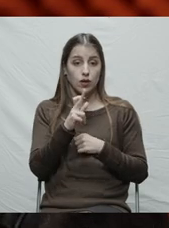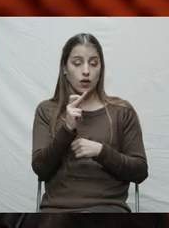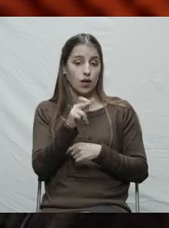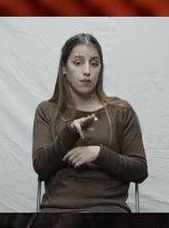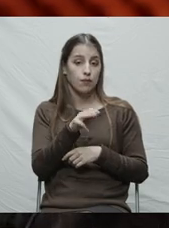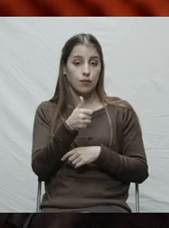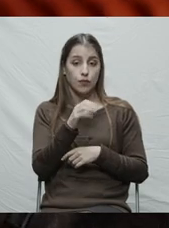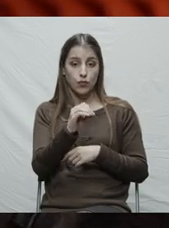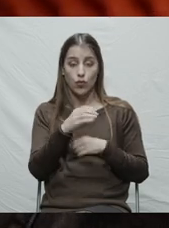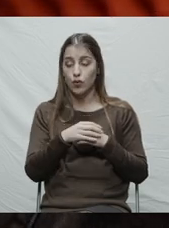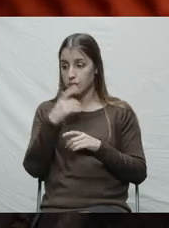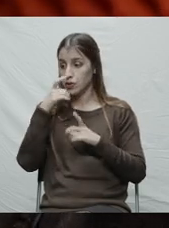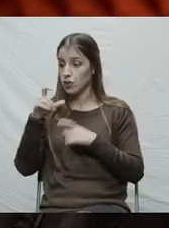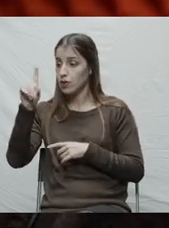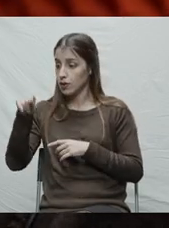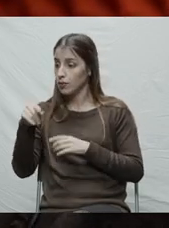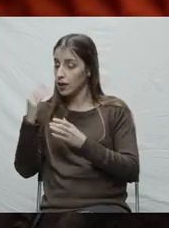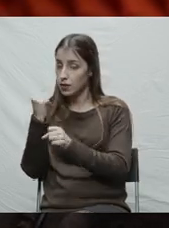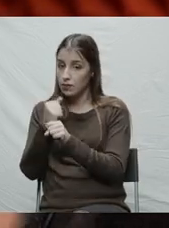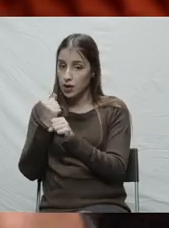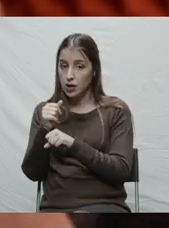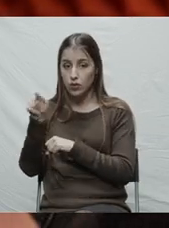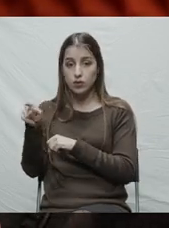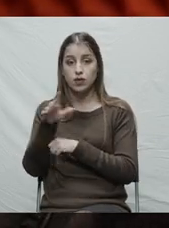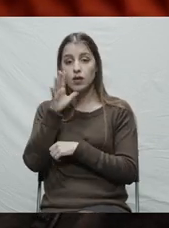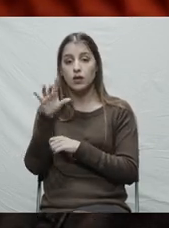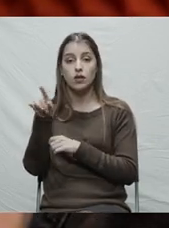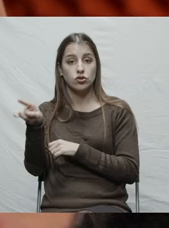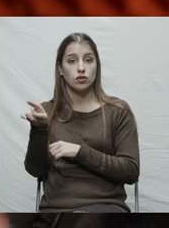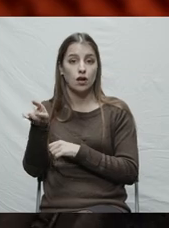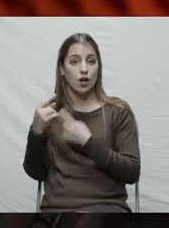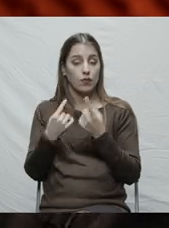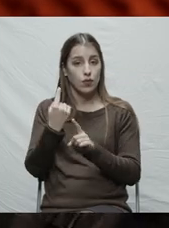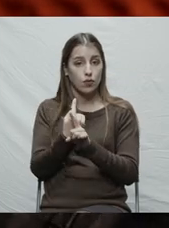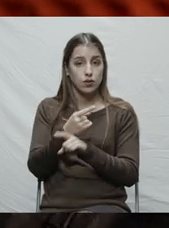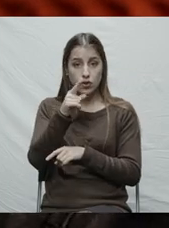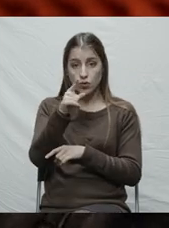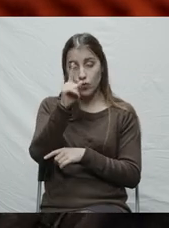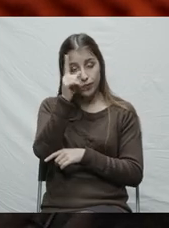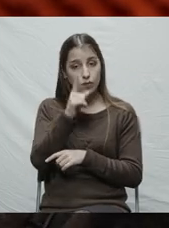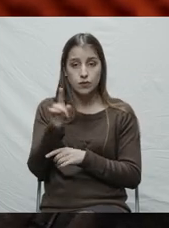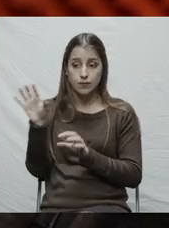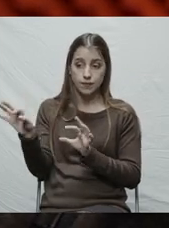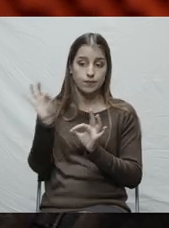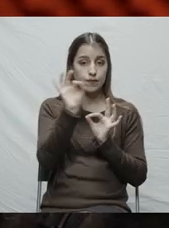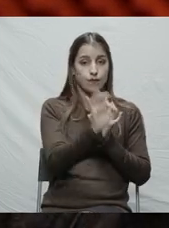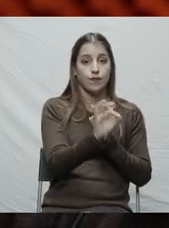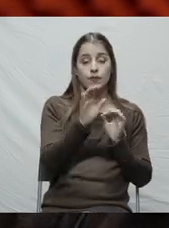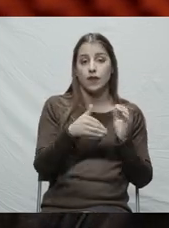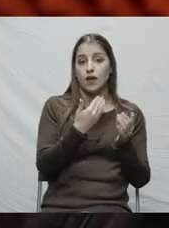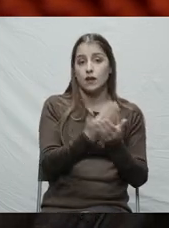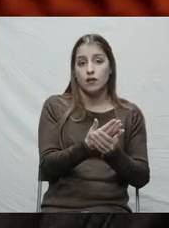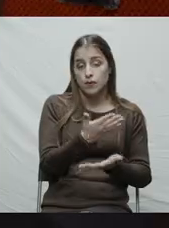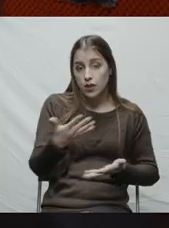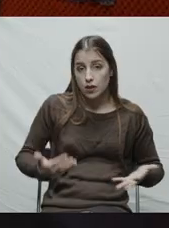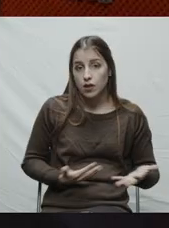Rambo e há uma pessoa que também está a trabalhar sobre isso e diz-te alguma coisa que é impressionante que tu não sabes sobre o Sim, Rambo, ou sim. tem uma reflexão